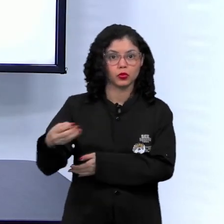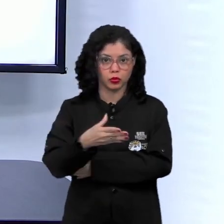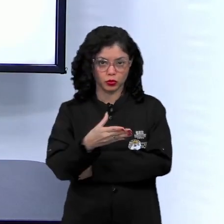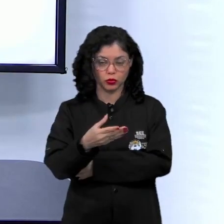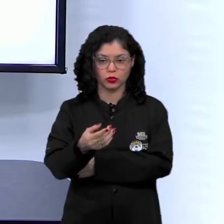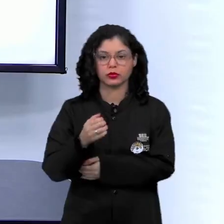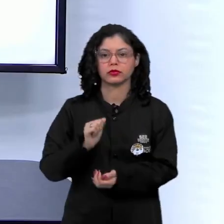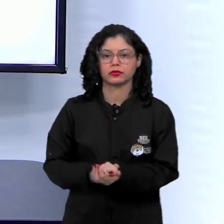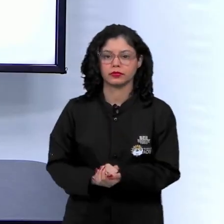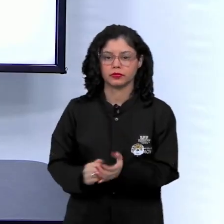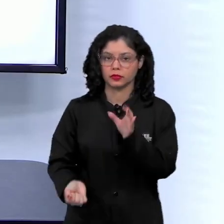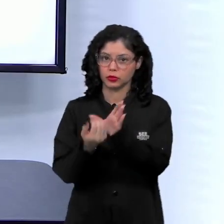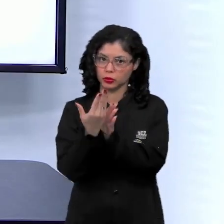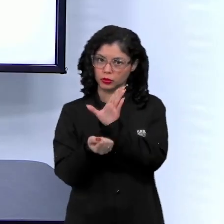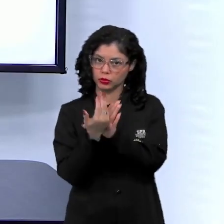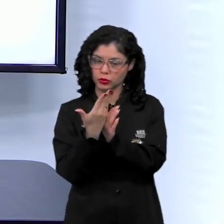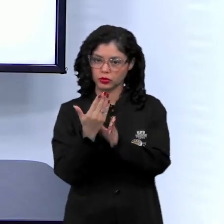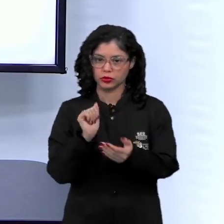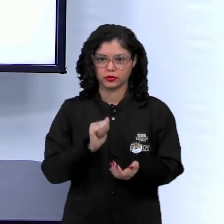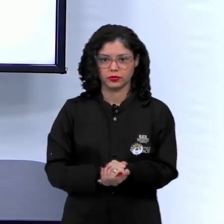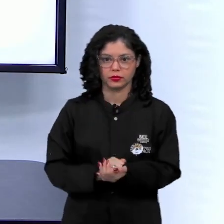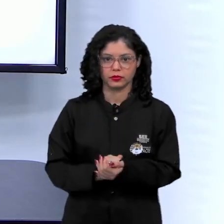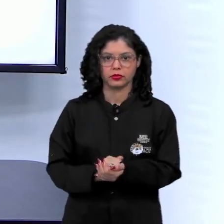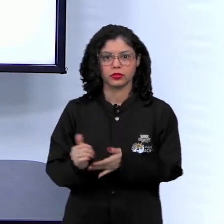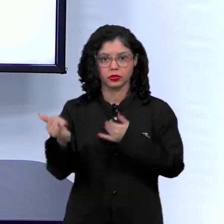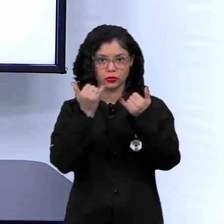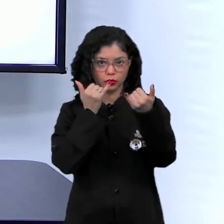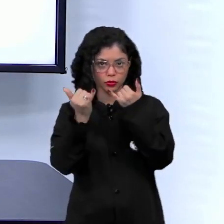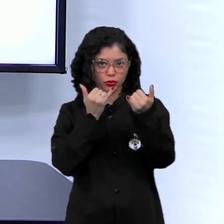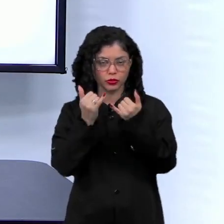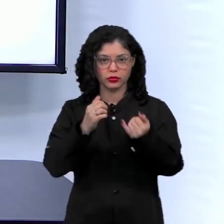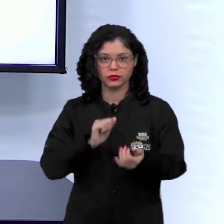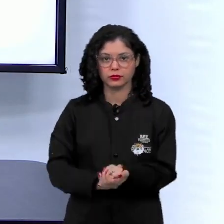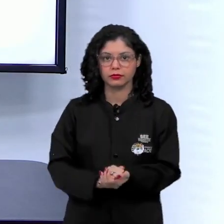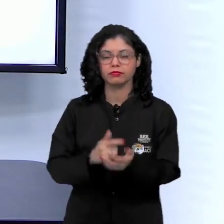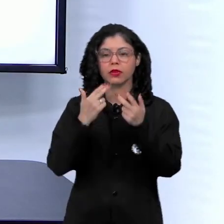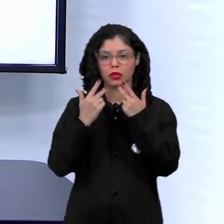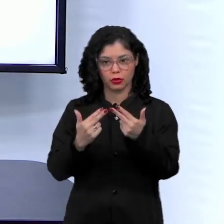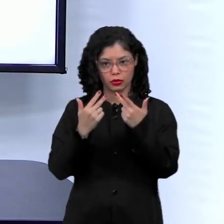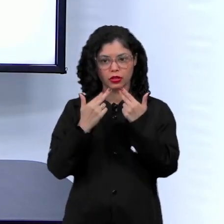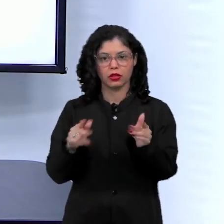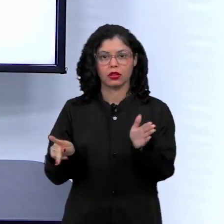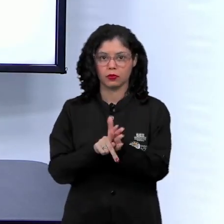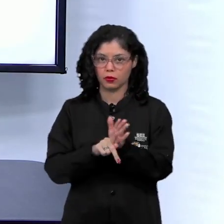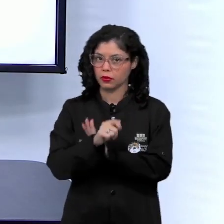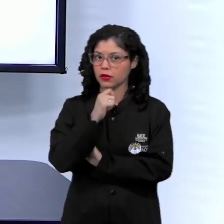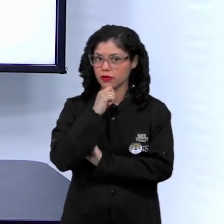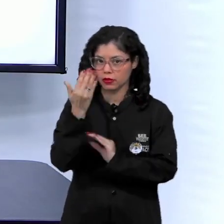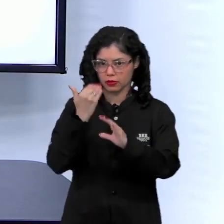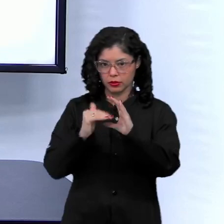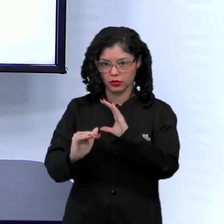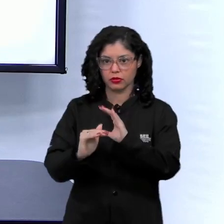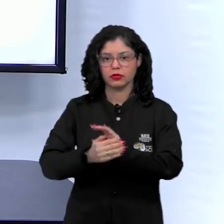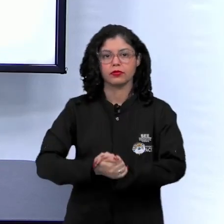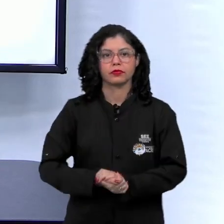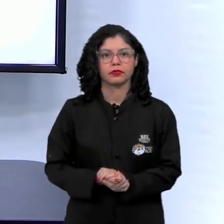meio de produção das informações, das notícias ou das